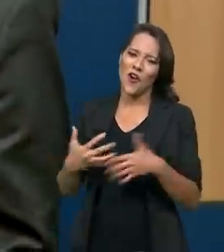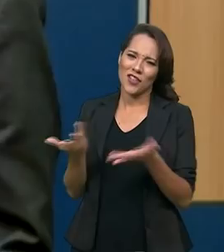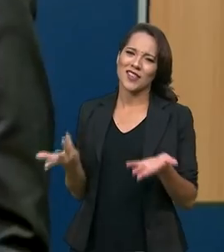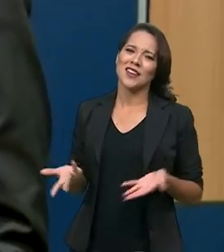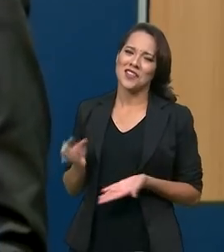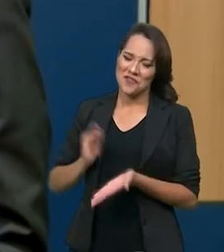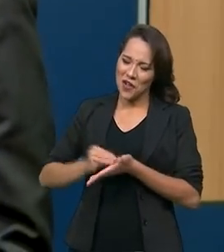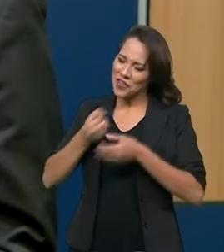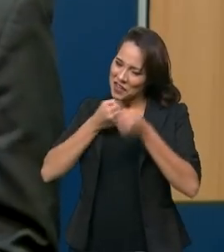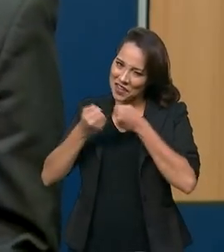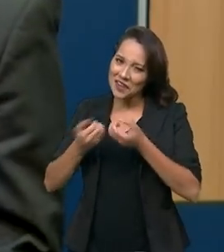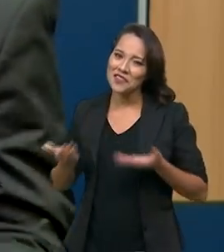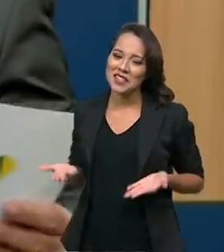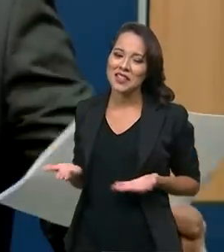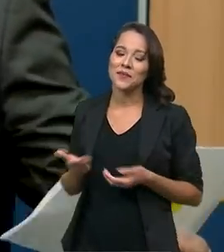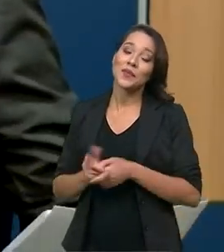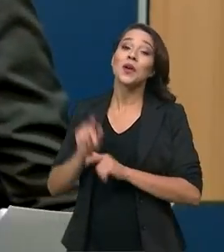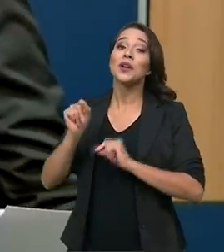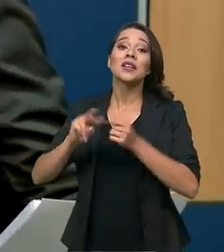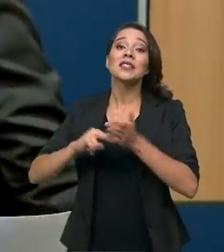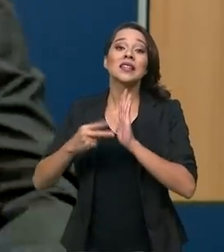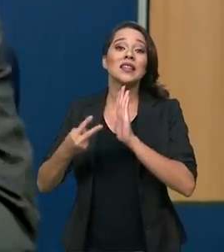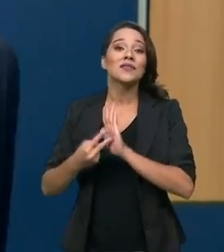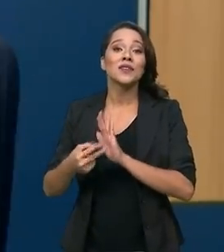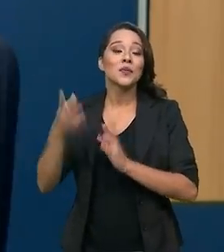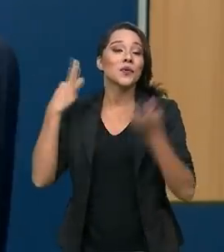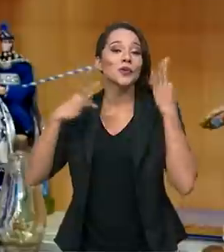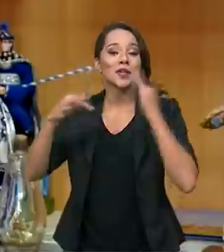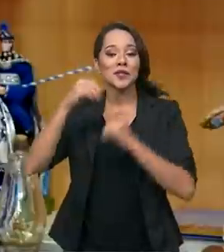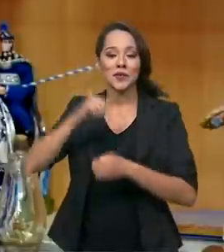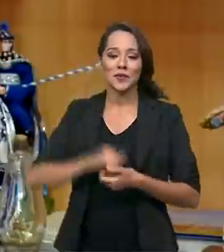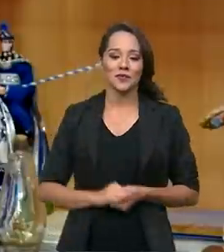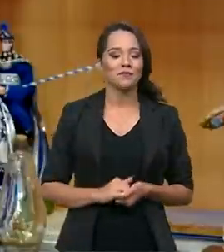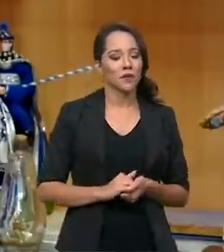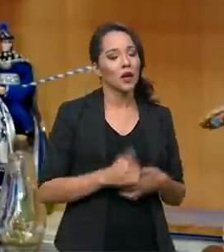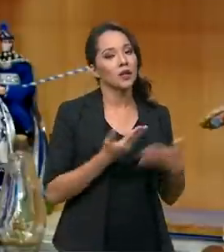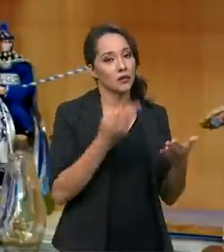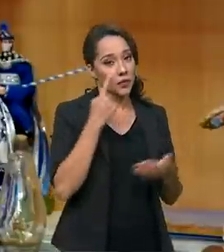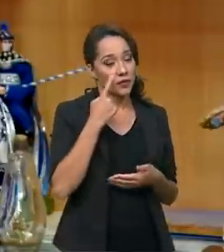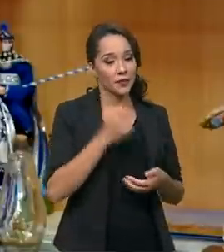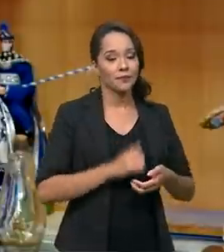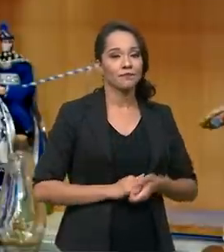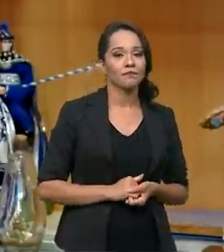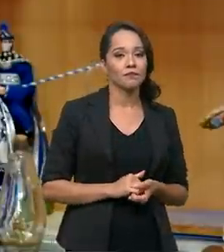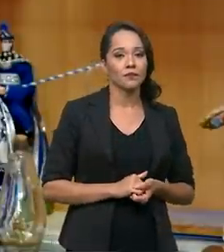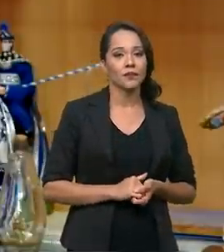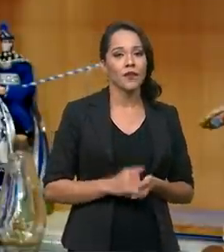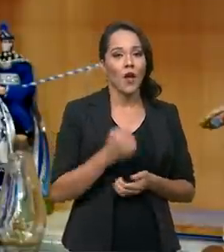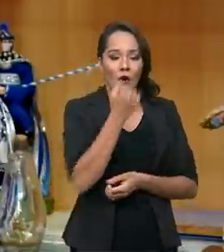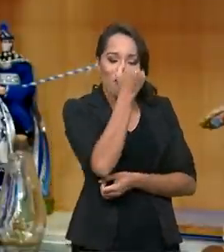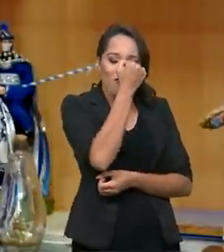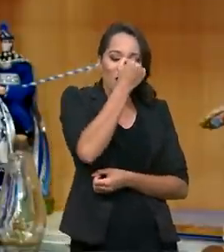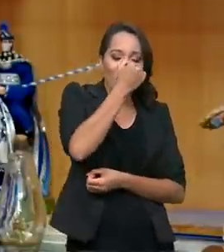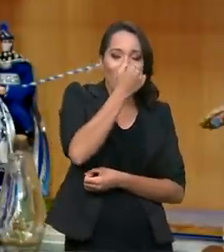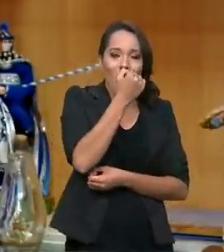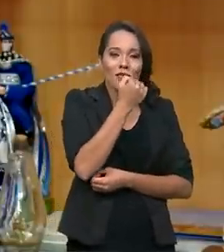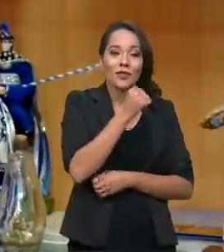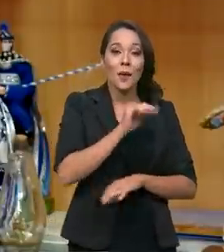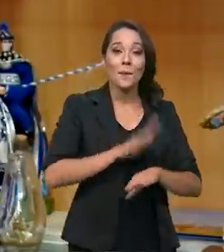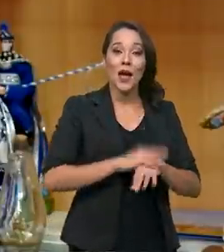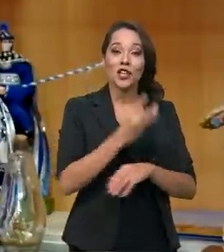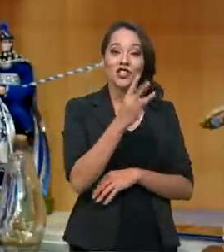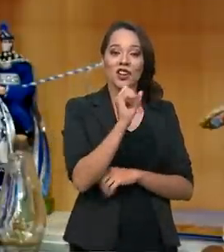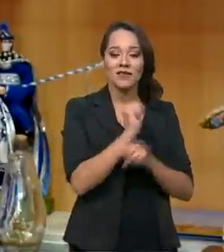aqui na entrevista o que isso representa para o turismo na Serra Branca pra bem o forró foi mais de 30